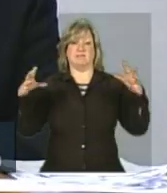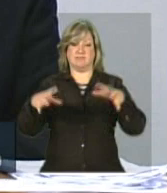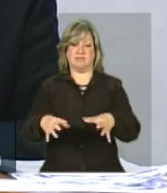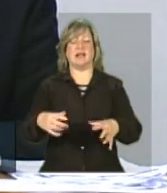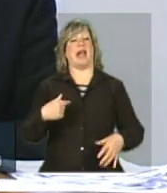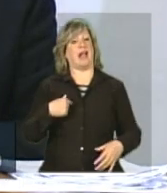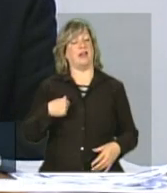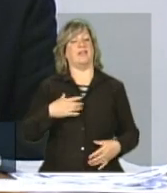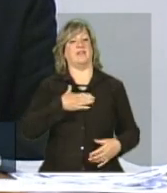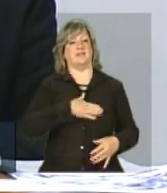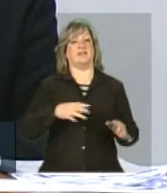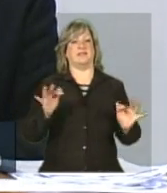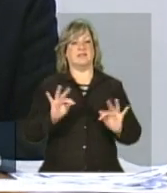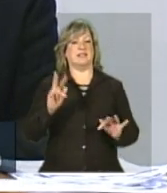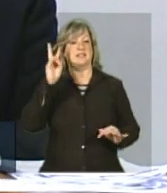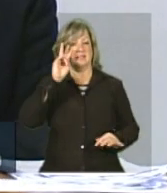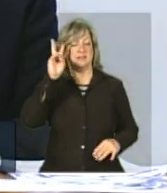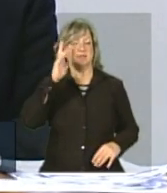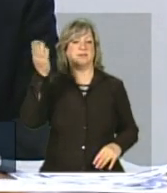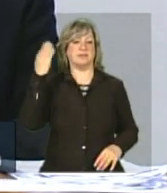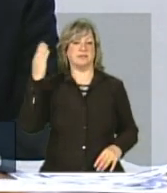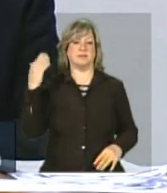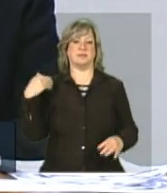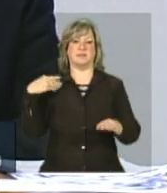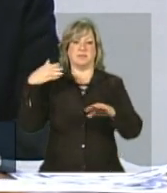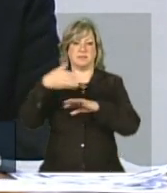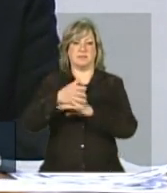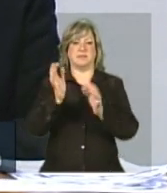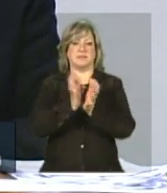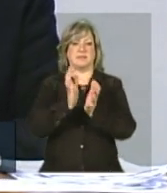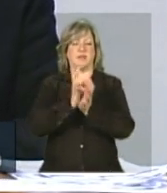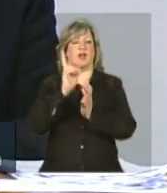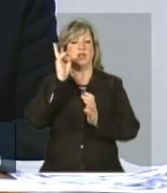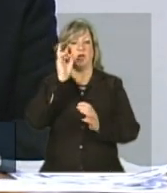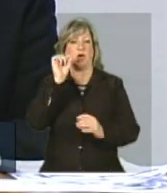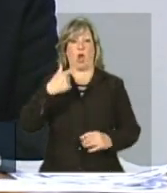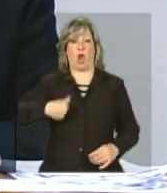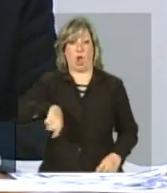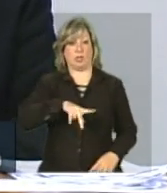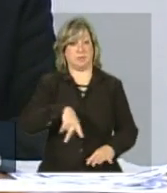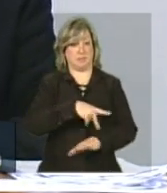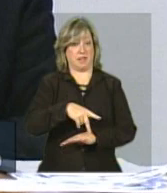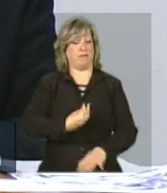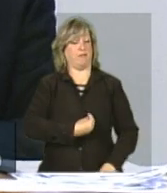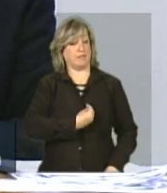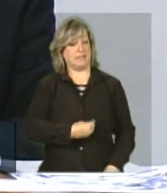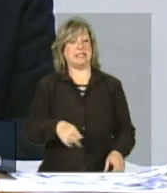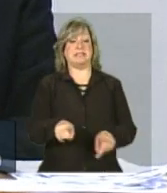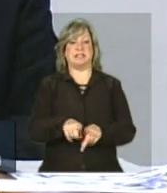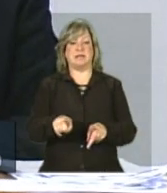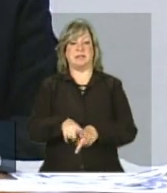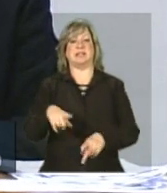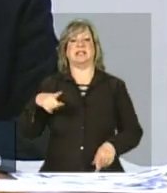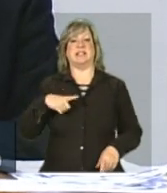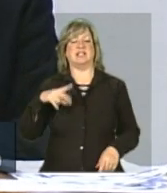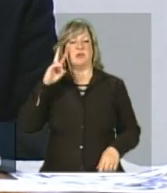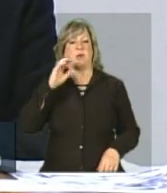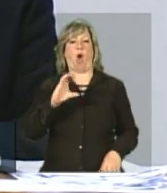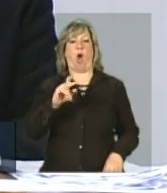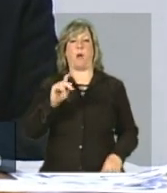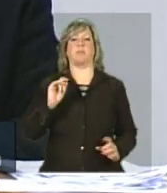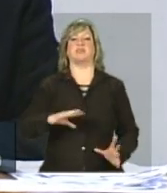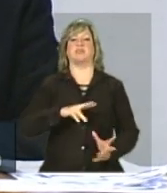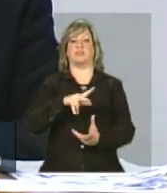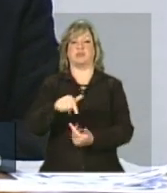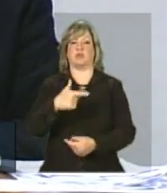ser parte da história brilhante, incrível, que o nosso país vivia e vive, atraindo a Copa do Mundo de